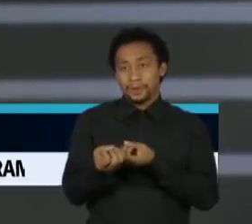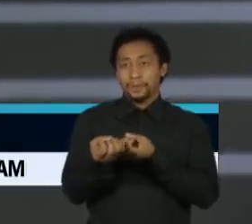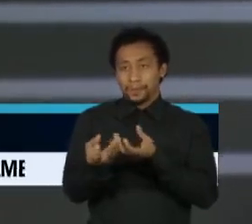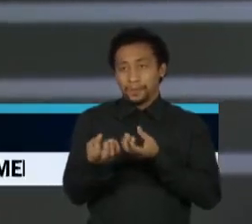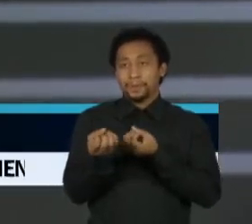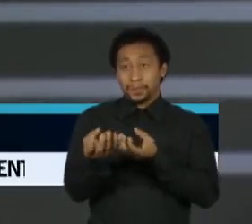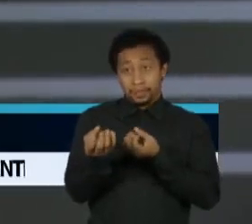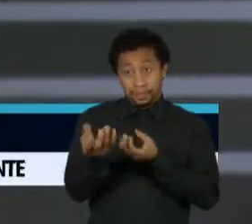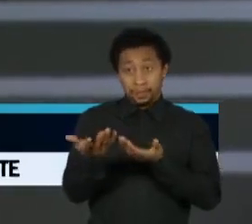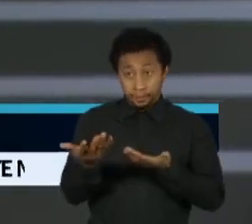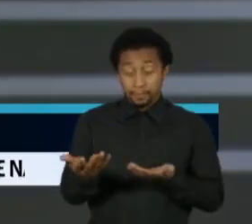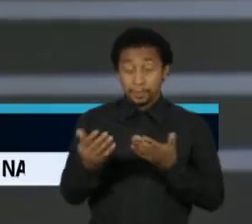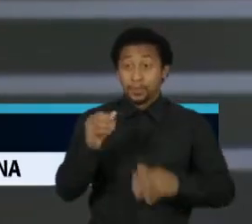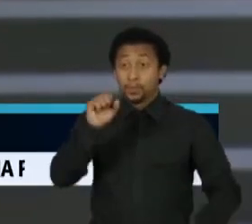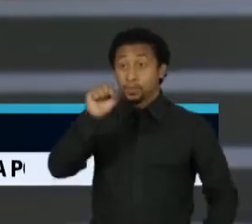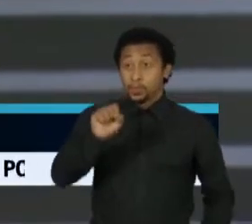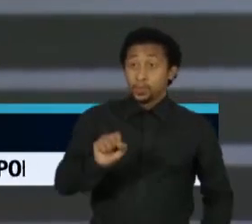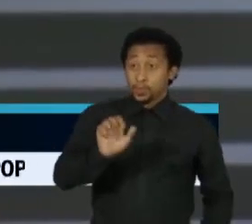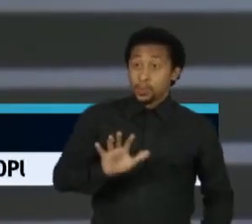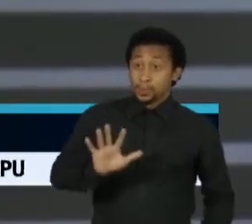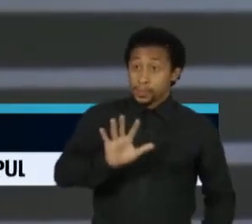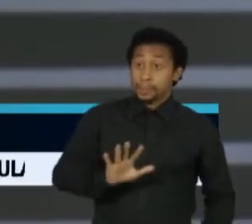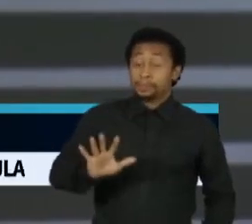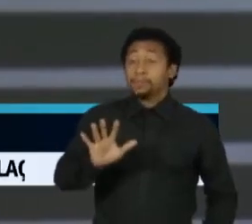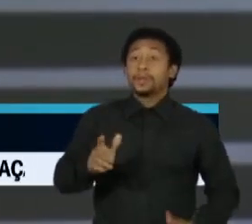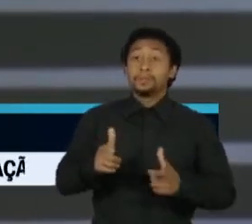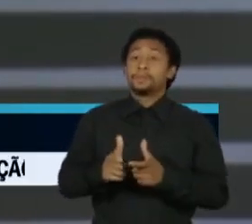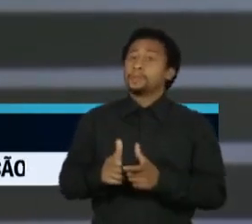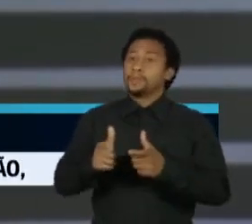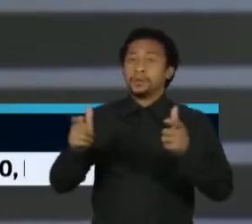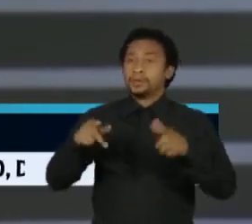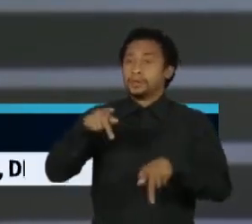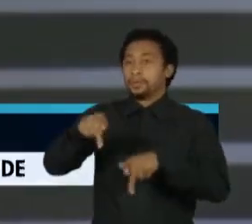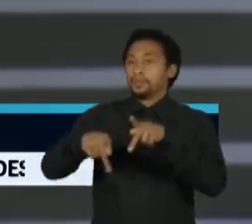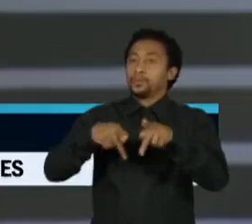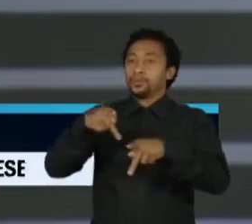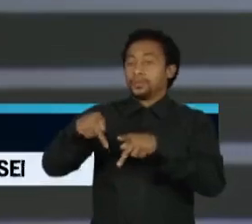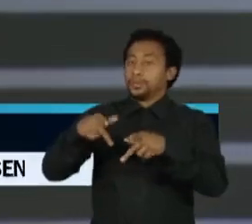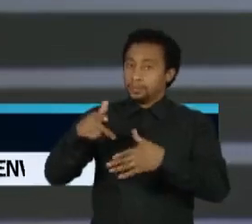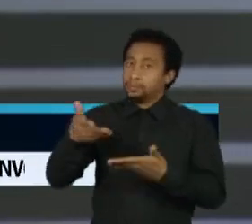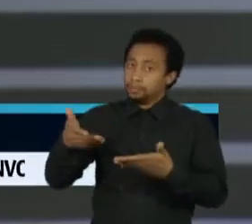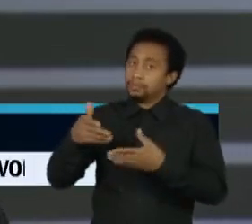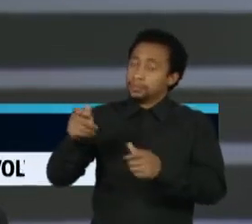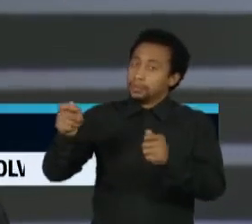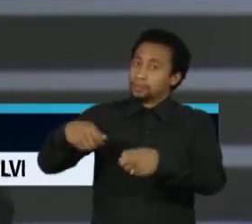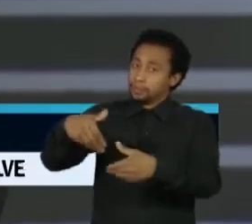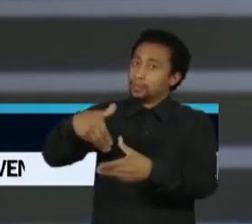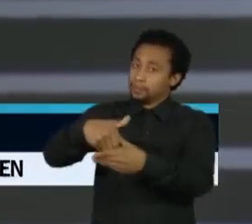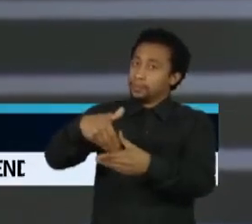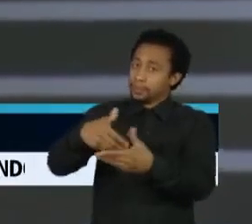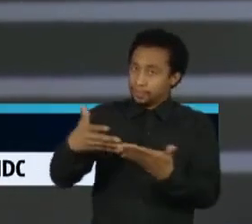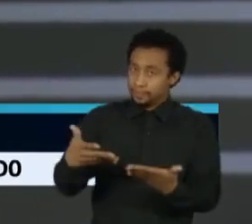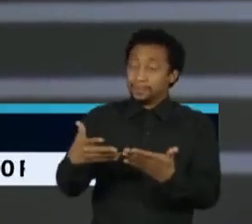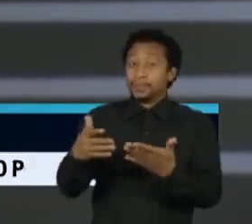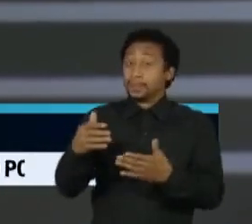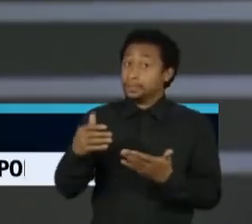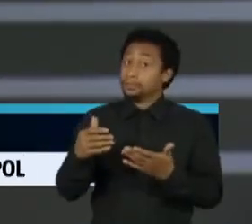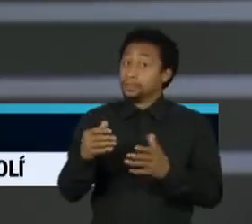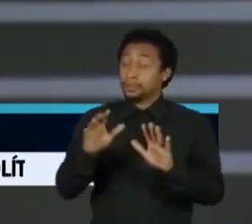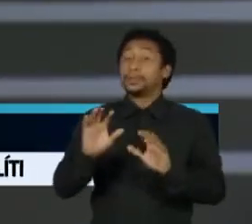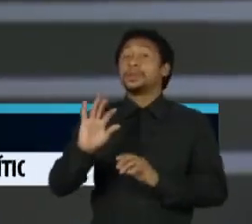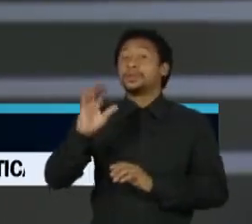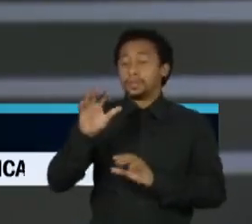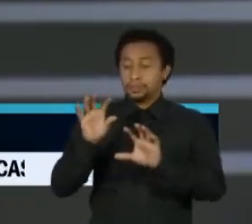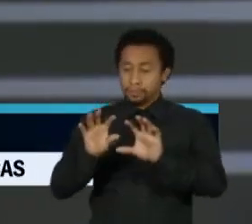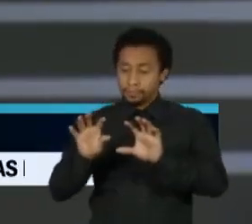na matéria, uma proporção enorme de eleitores nessa região. Mas mais importante do que isso é que esses 3 estados, Rio de